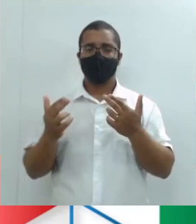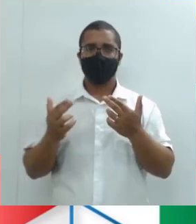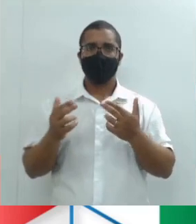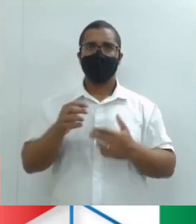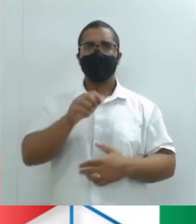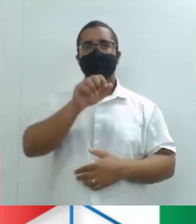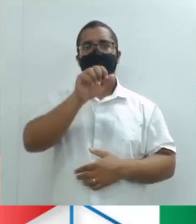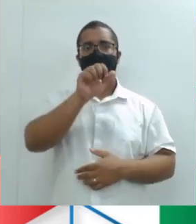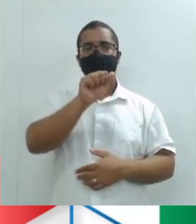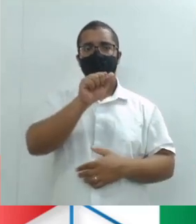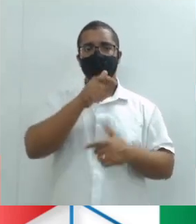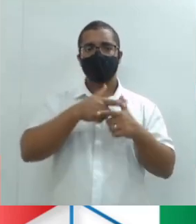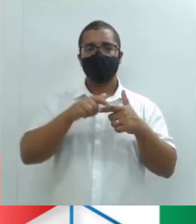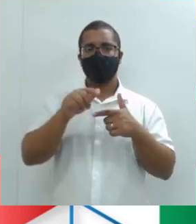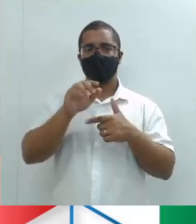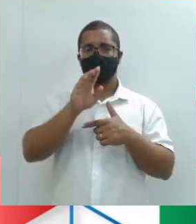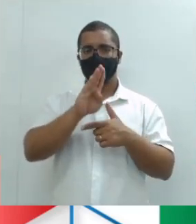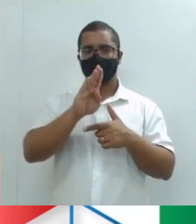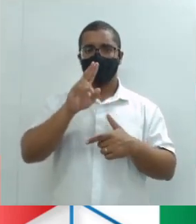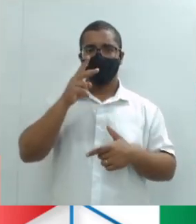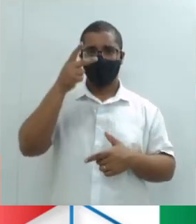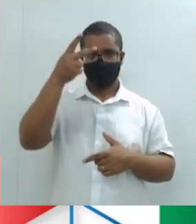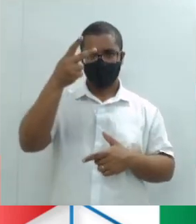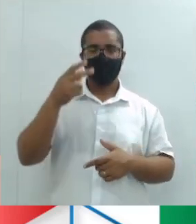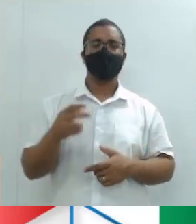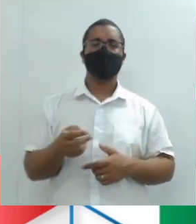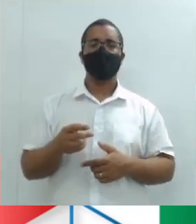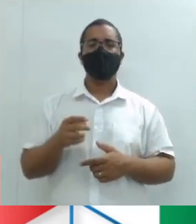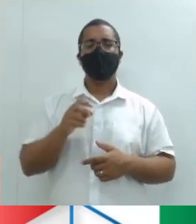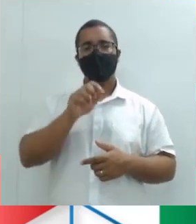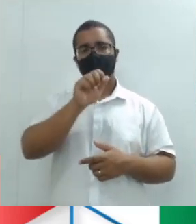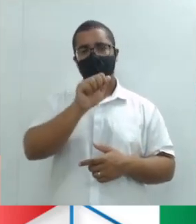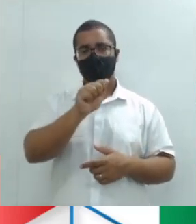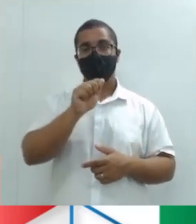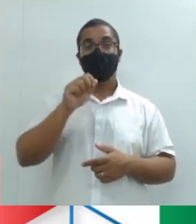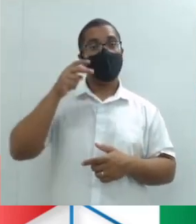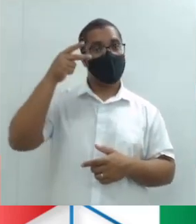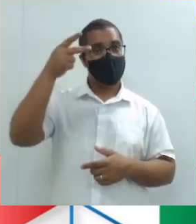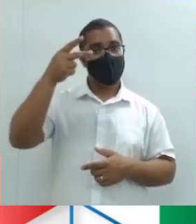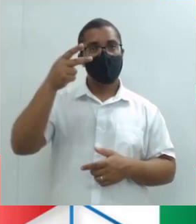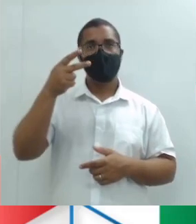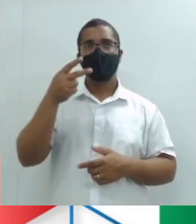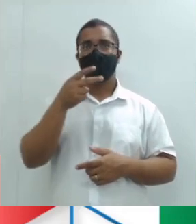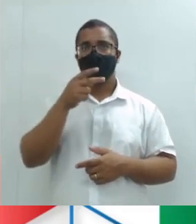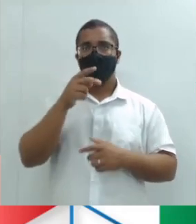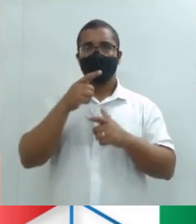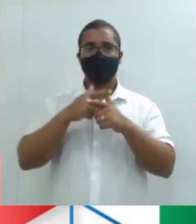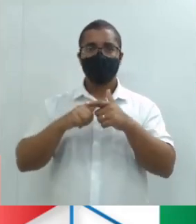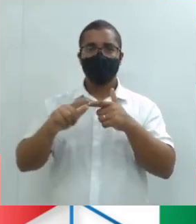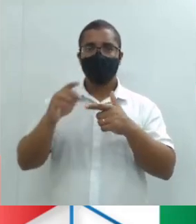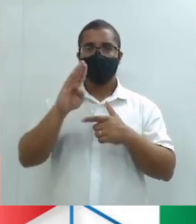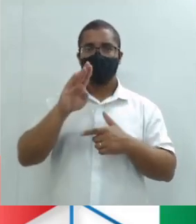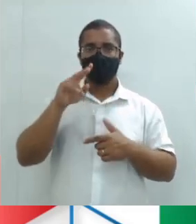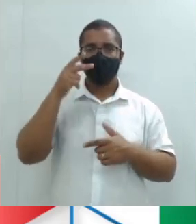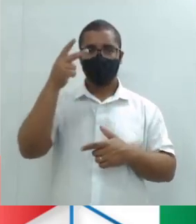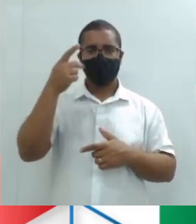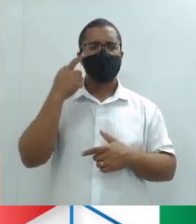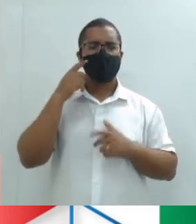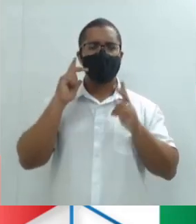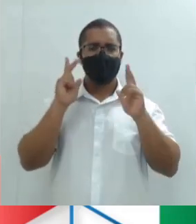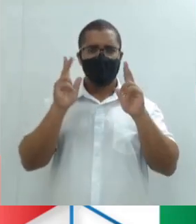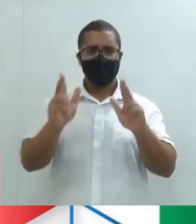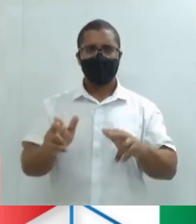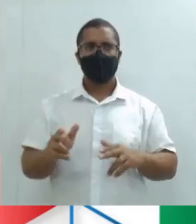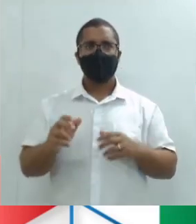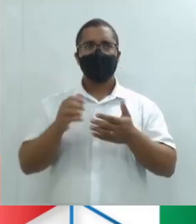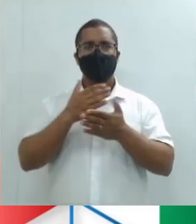A dividido por B elevado ao quadrado, eu posso fazer A ao quadrado dividido por B ao quadrado da mesma forma. A gente vai